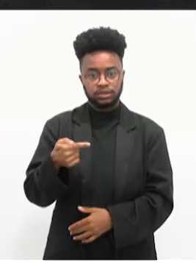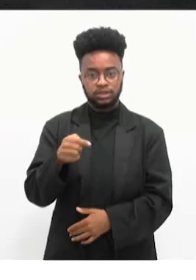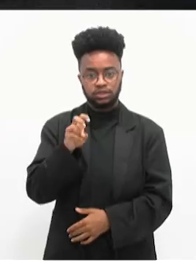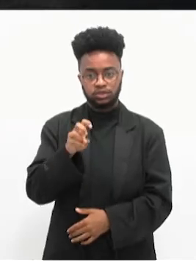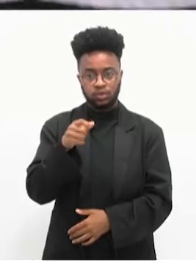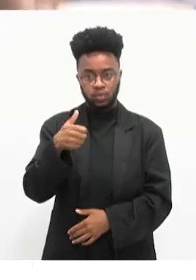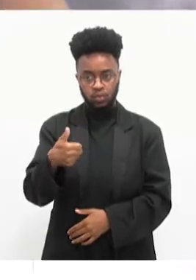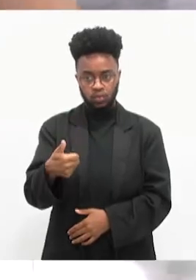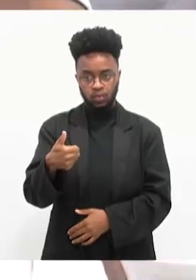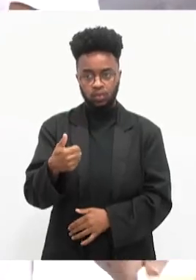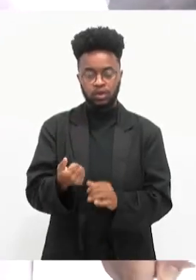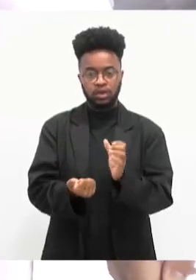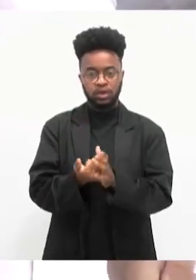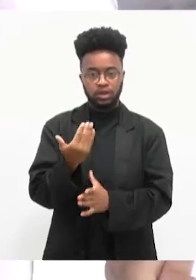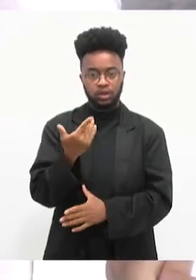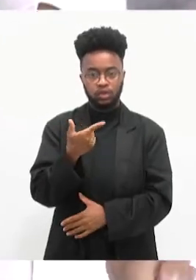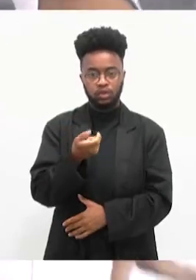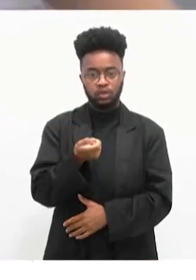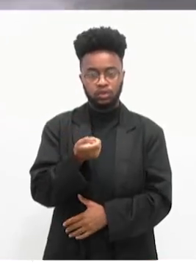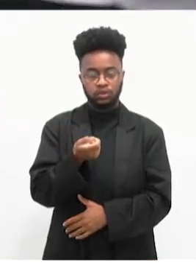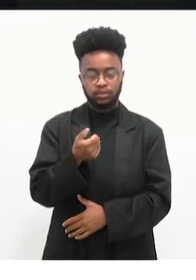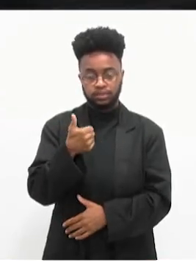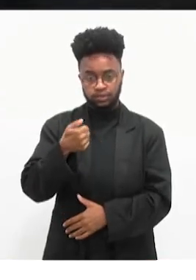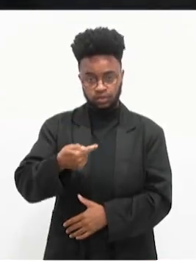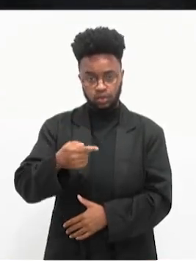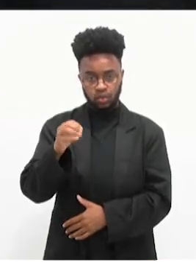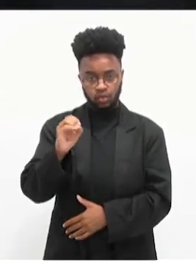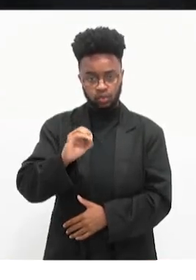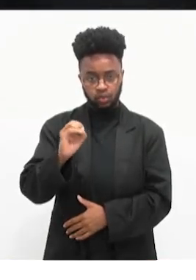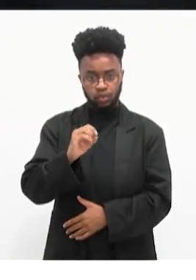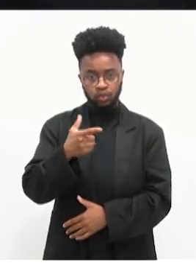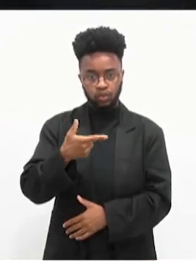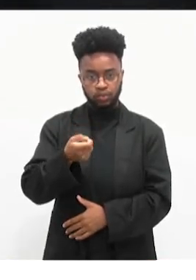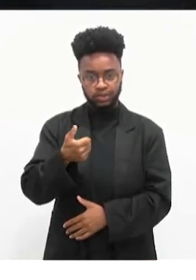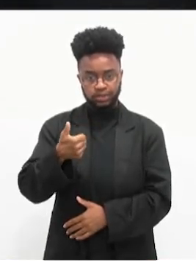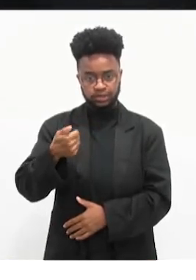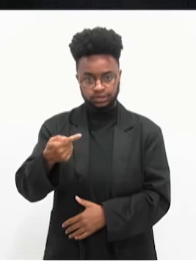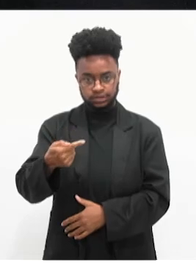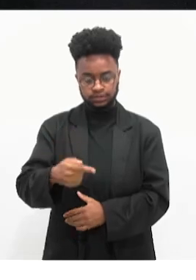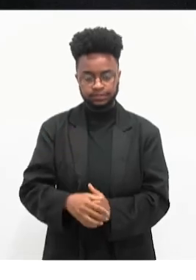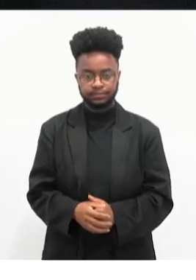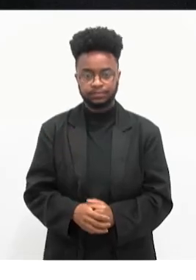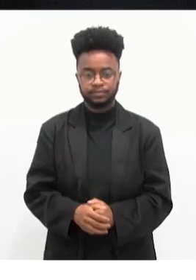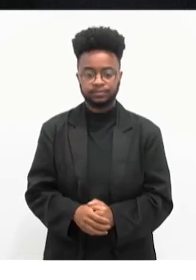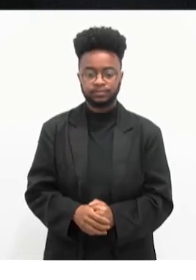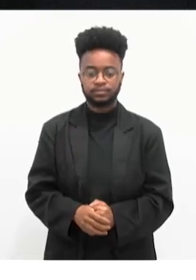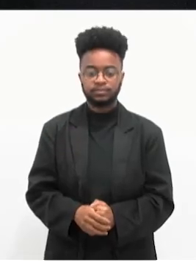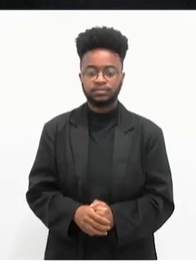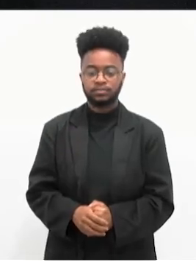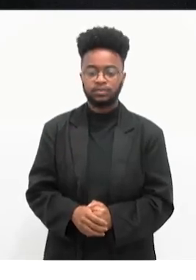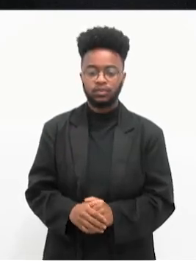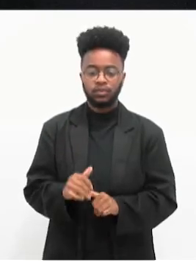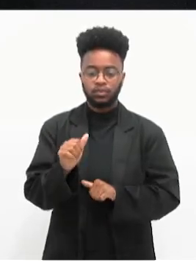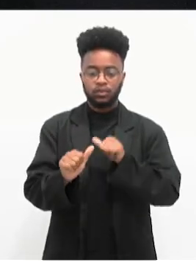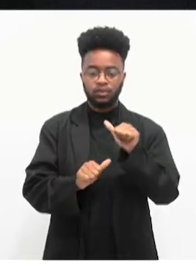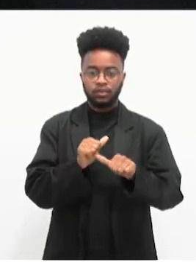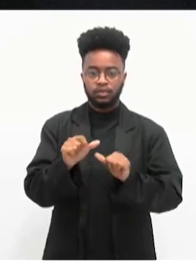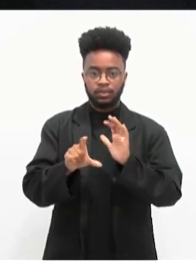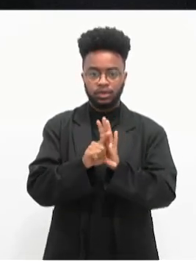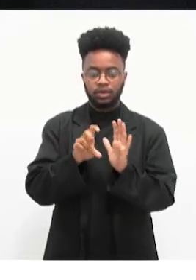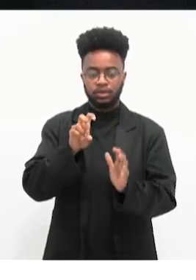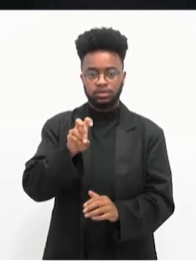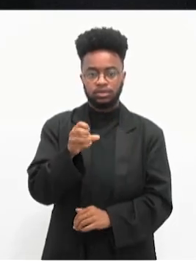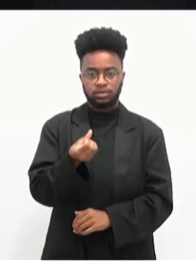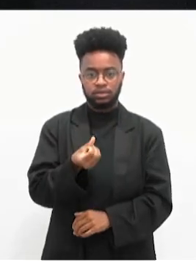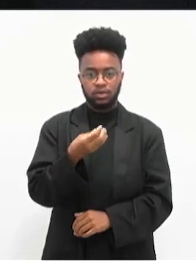7.751, de 17 de outubro de 2017, que alterou a Lei